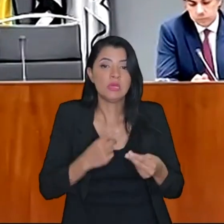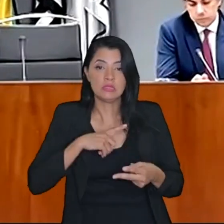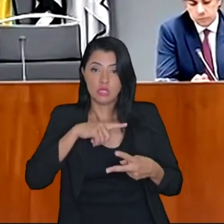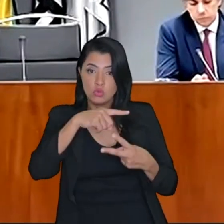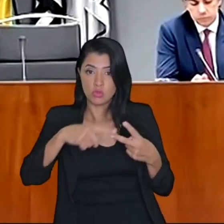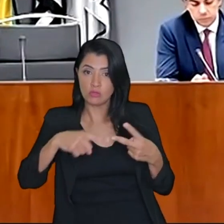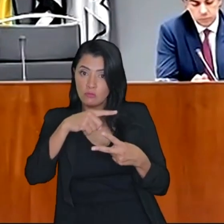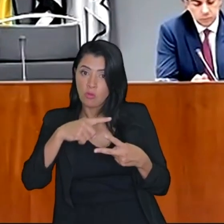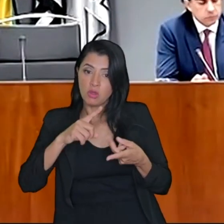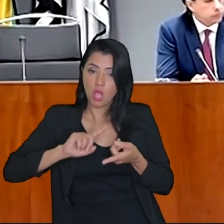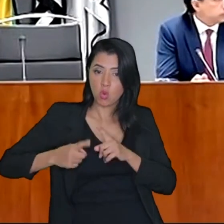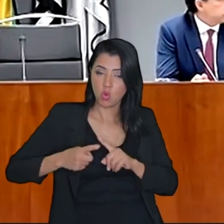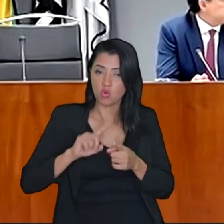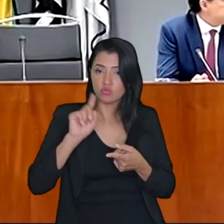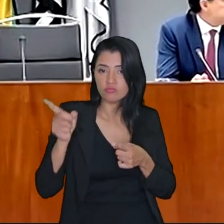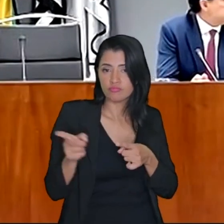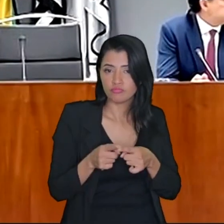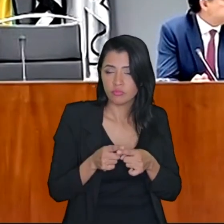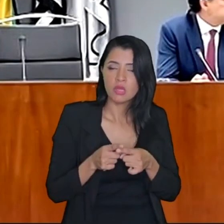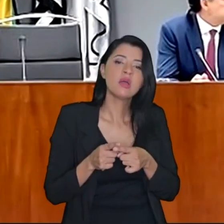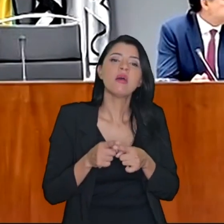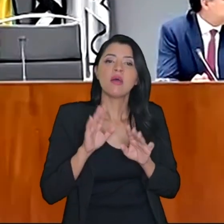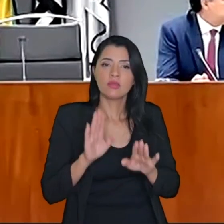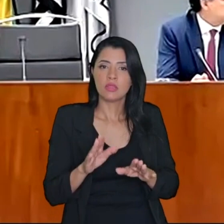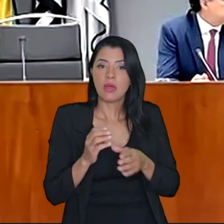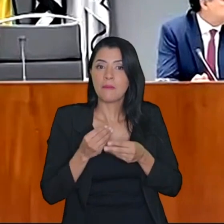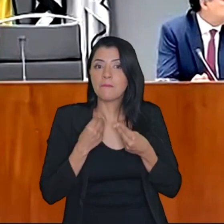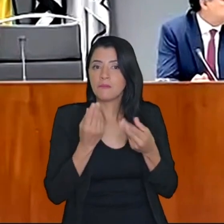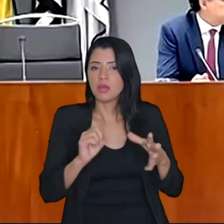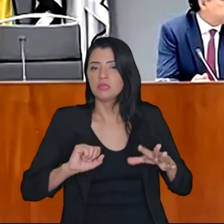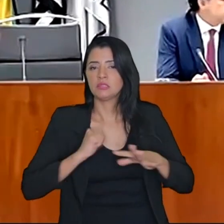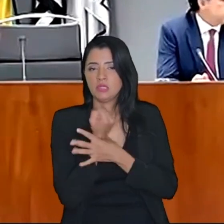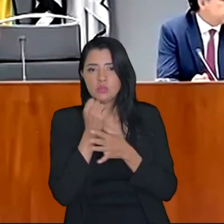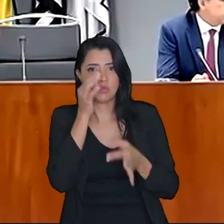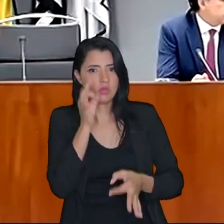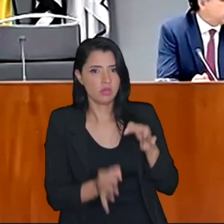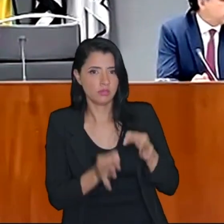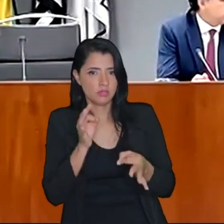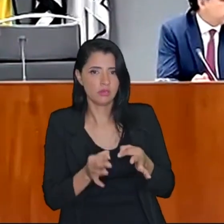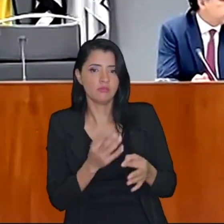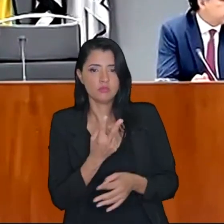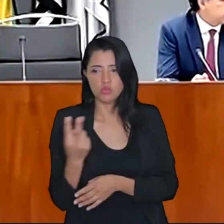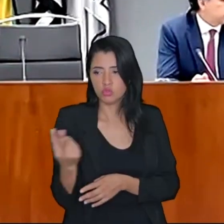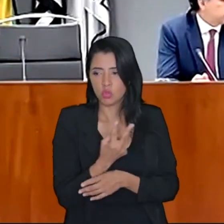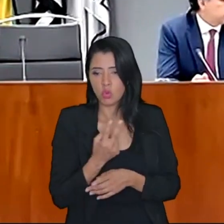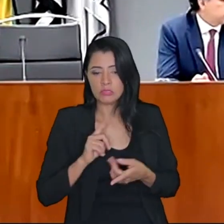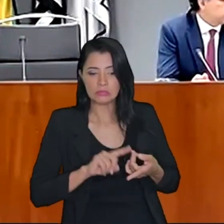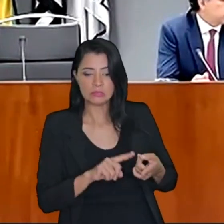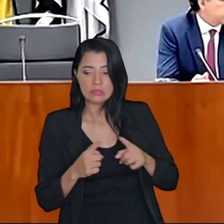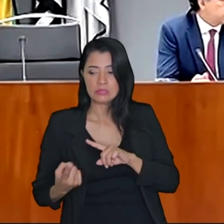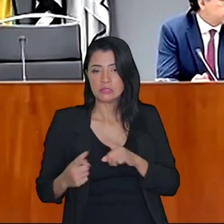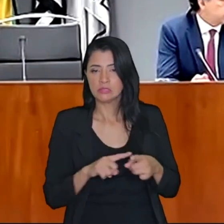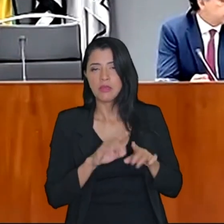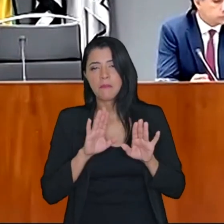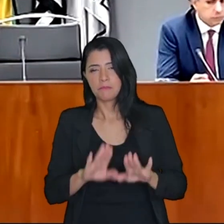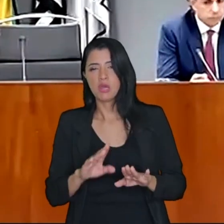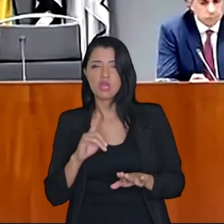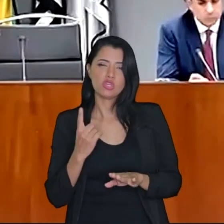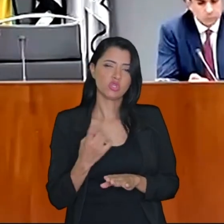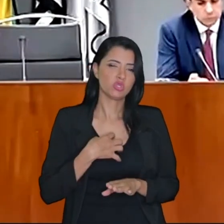formas de fazer acordo. Um acordo que, no fundo, dá mais segurança jurídica para os celebrantes, mas, de alguma